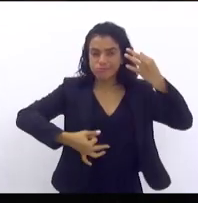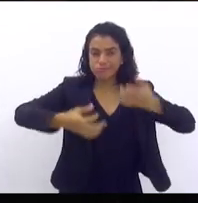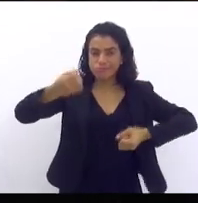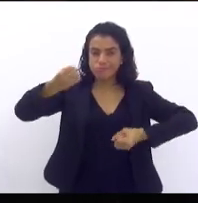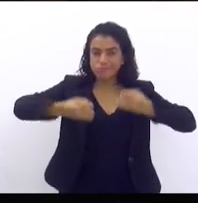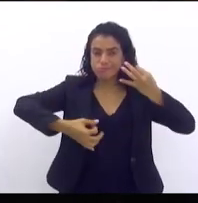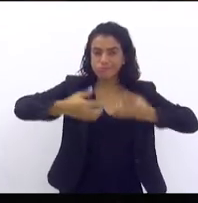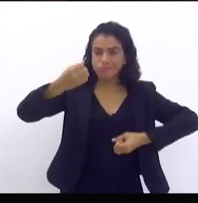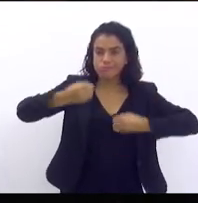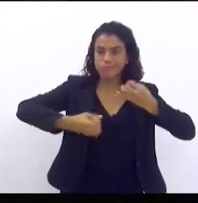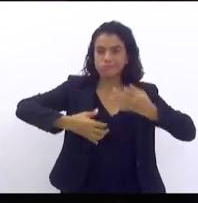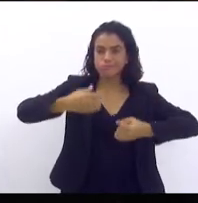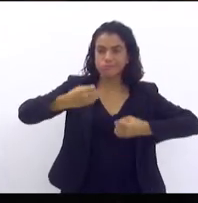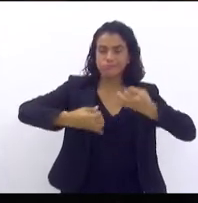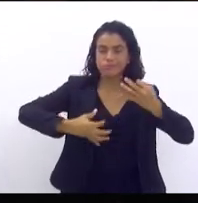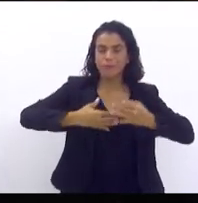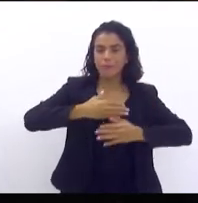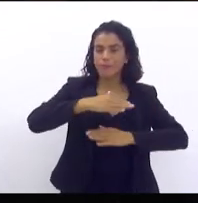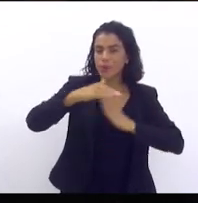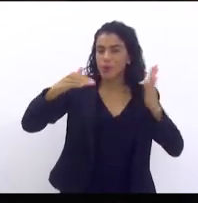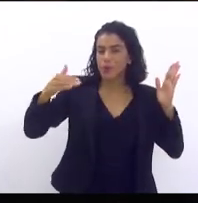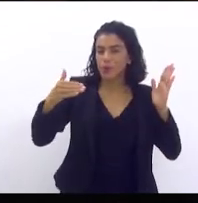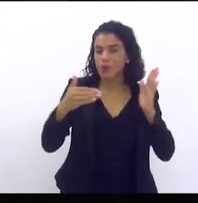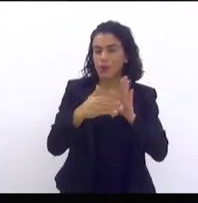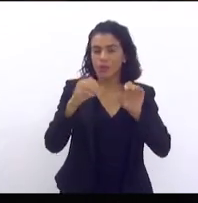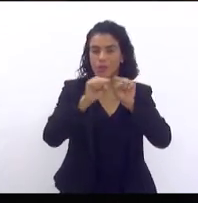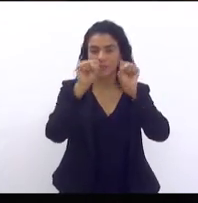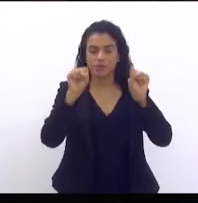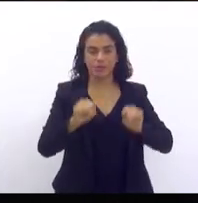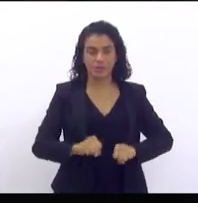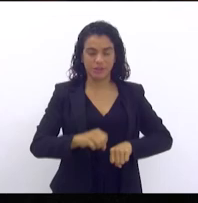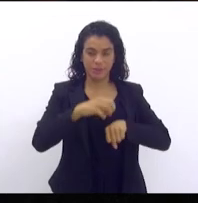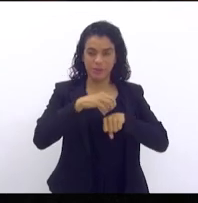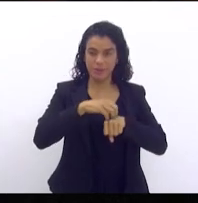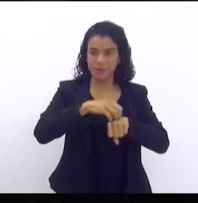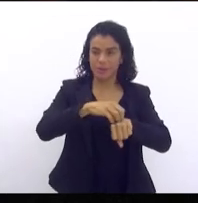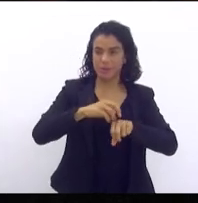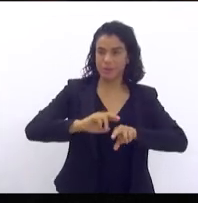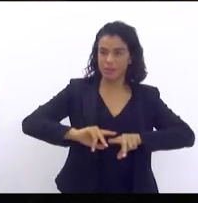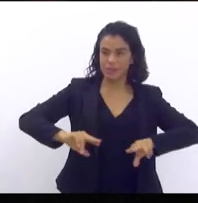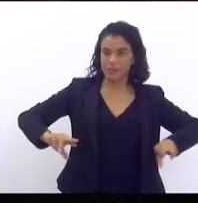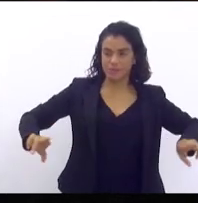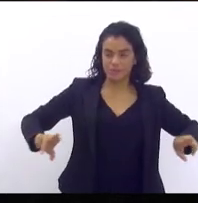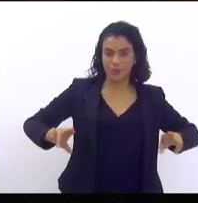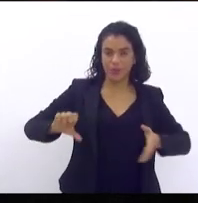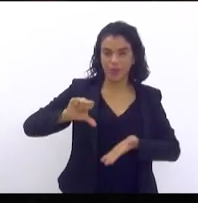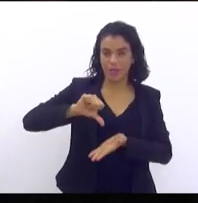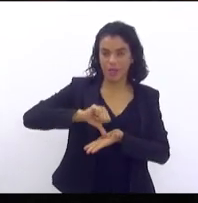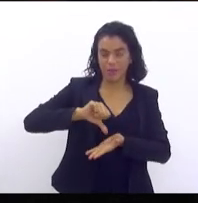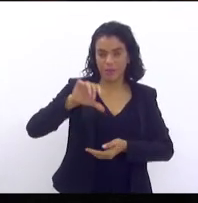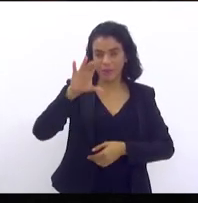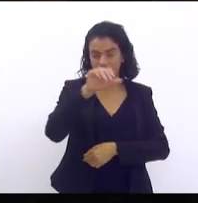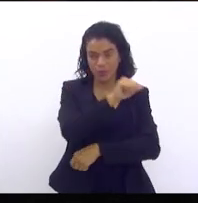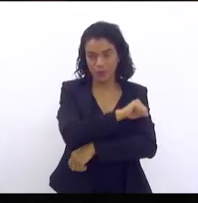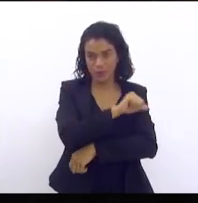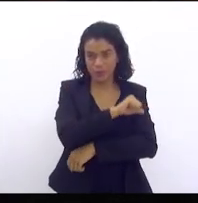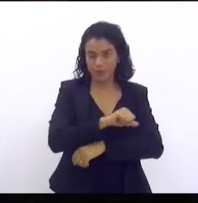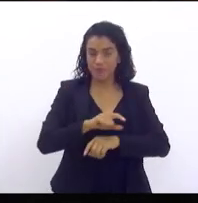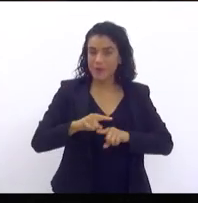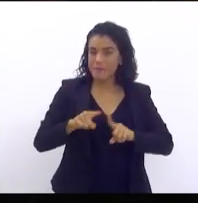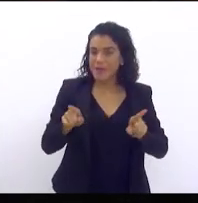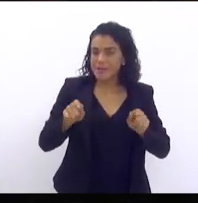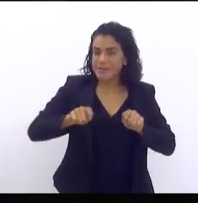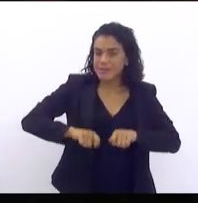descrever todo o sistema de transporte da região metropolitana. Mas dá para